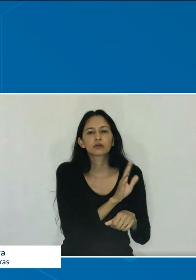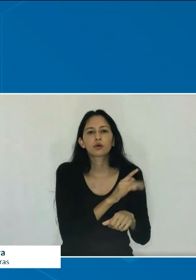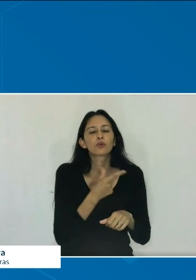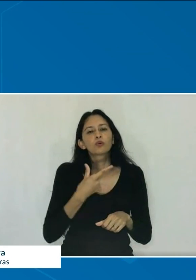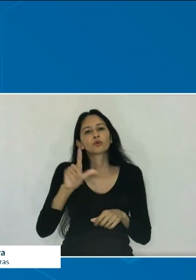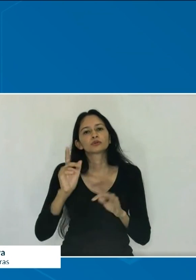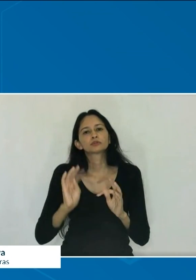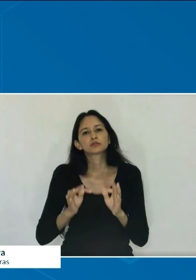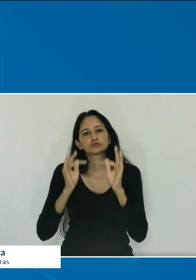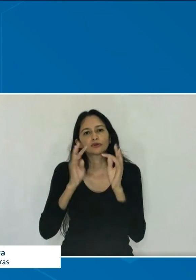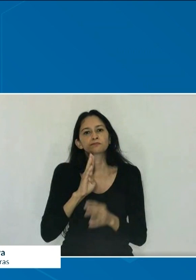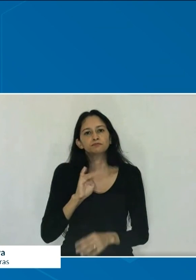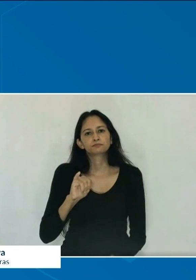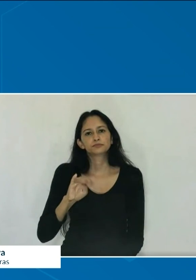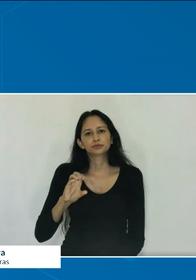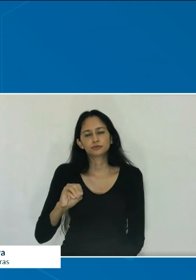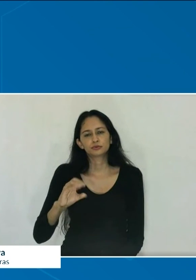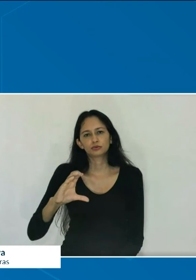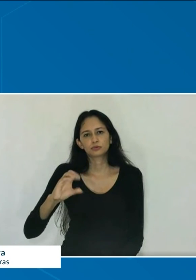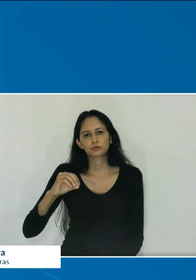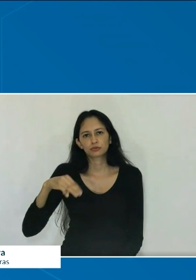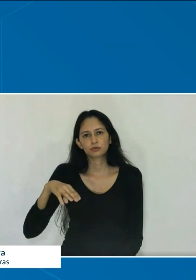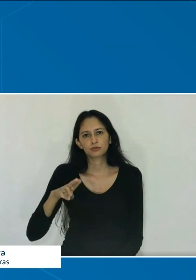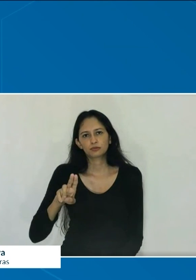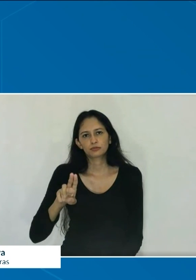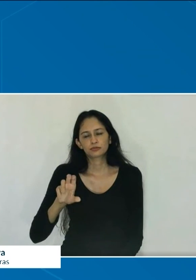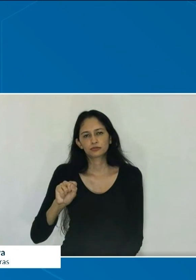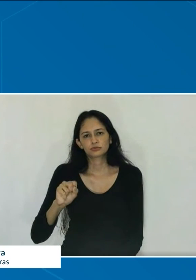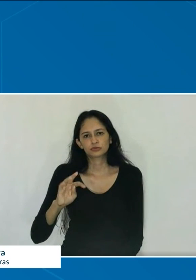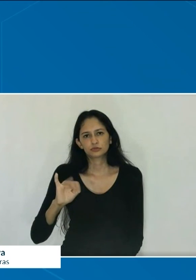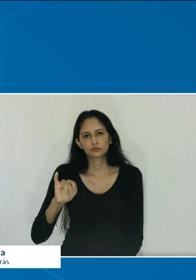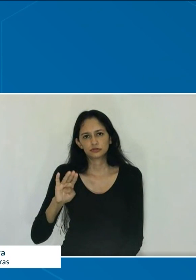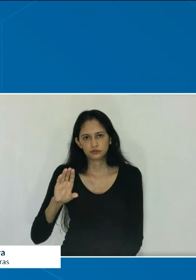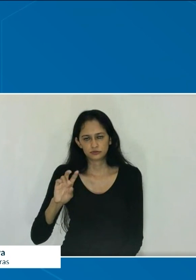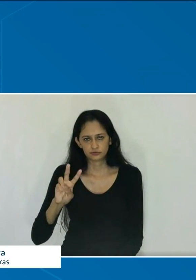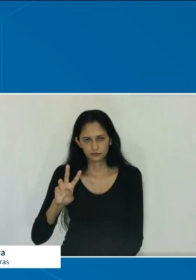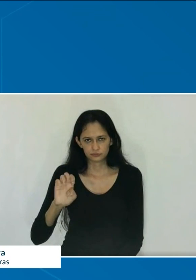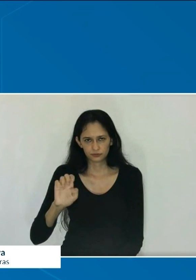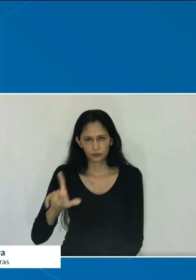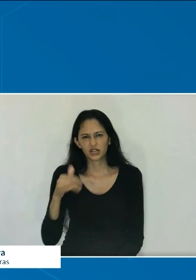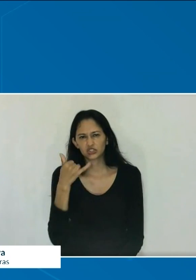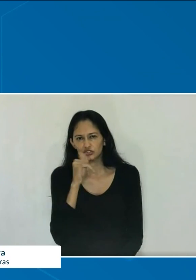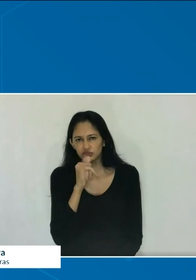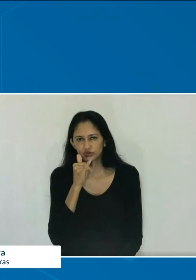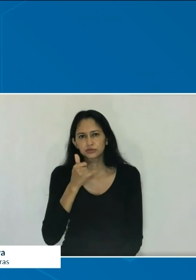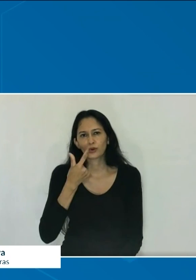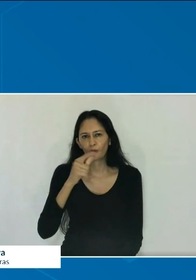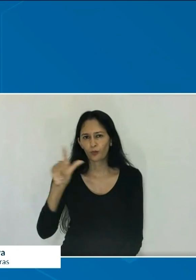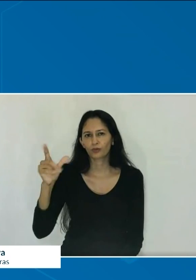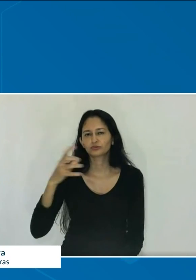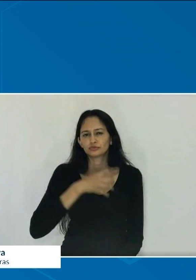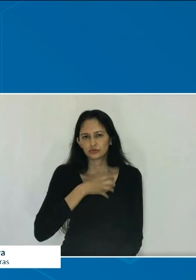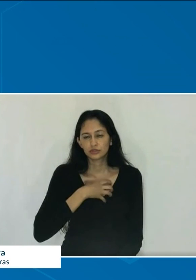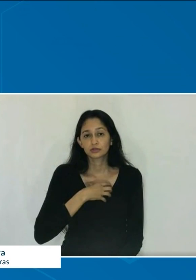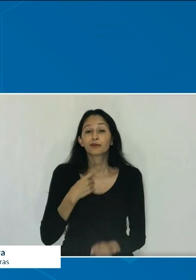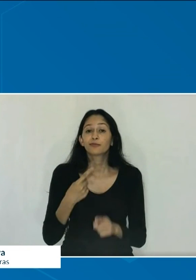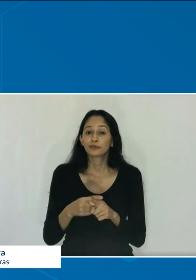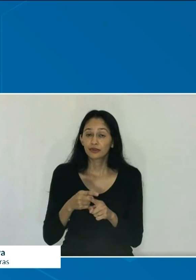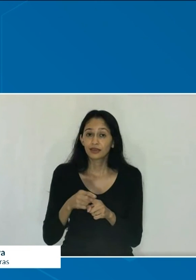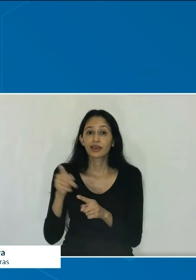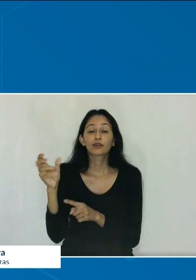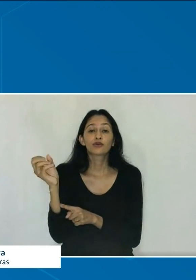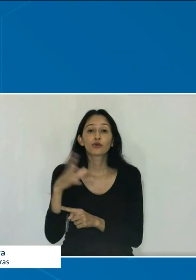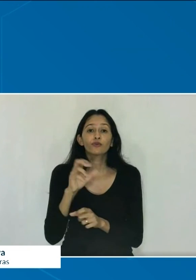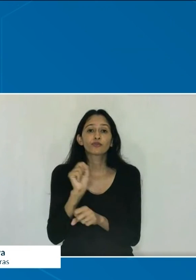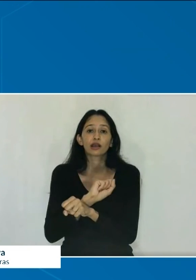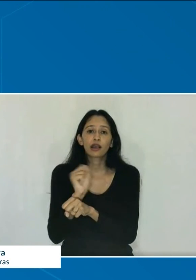E isso, por exemplo, vai ter um alto impacto na economia de transporte de carga. Porque vai requerir novos veículos com essa tecnologia